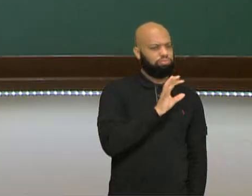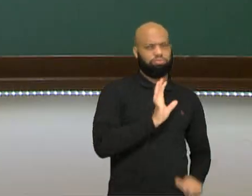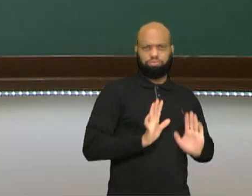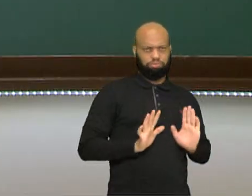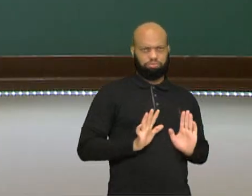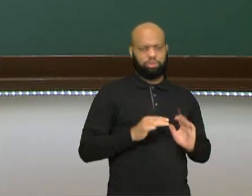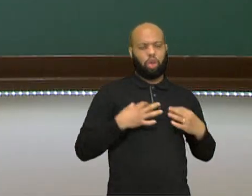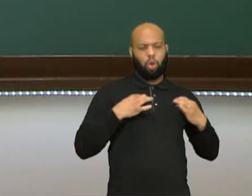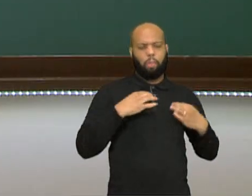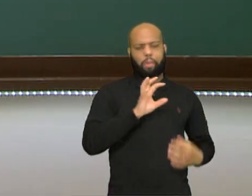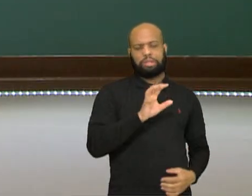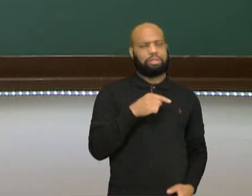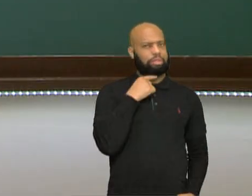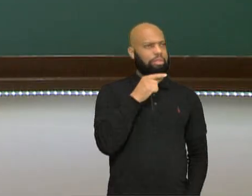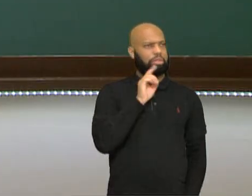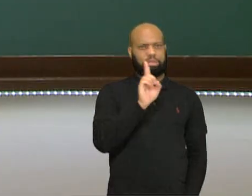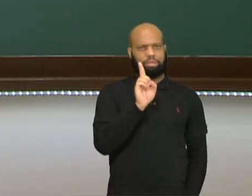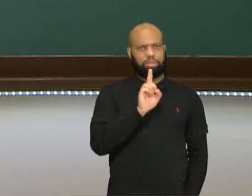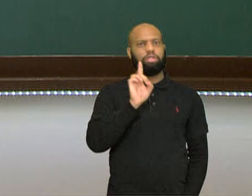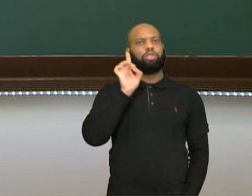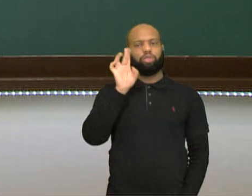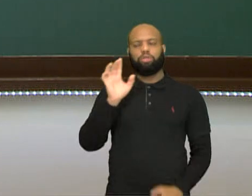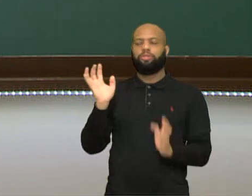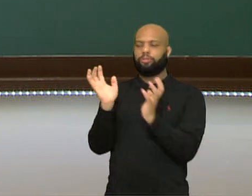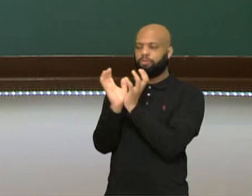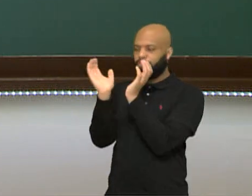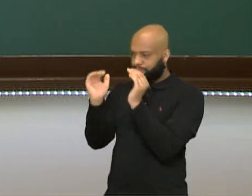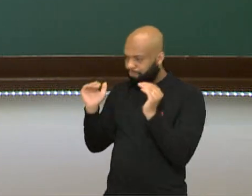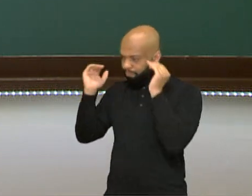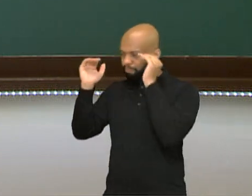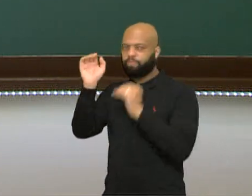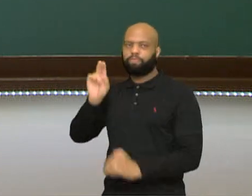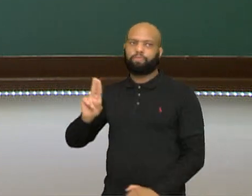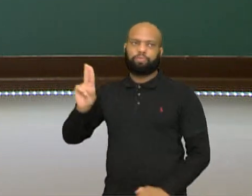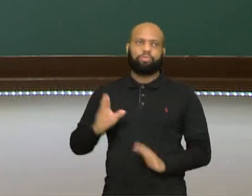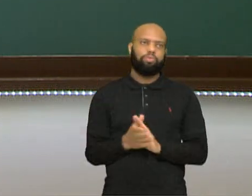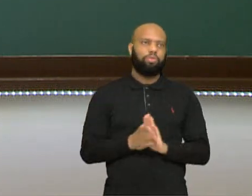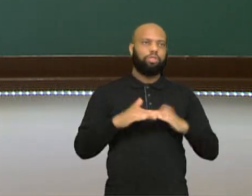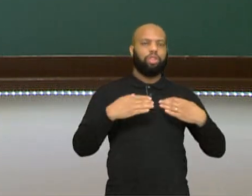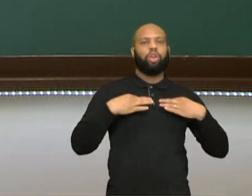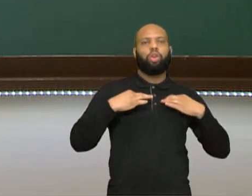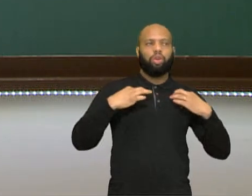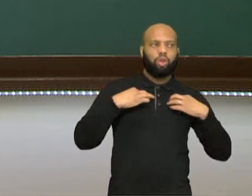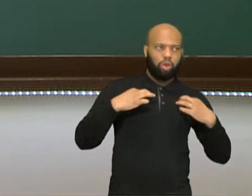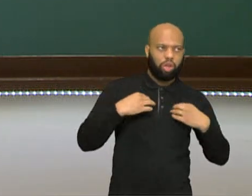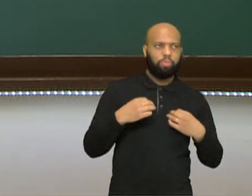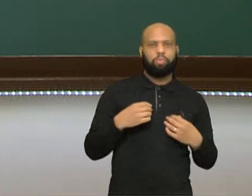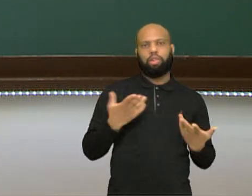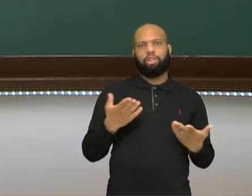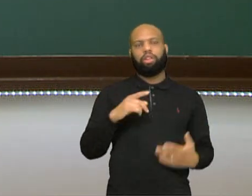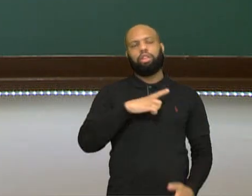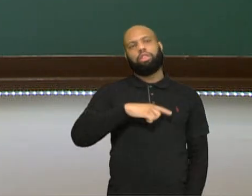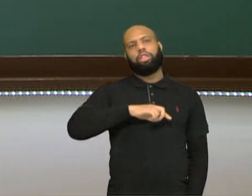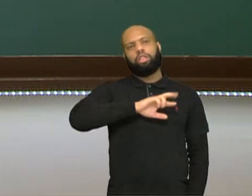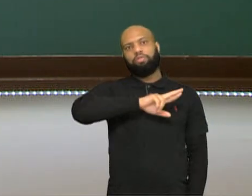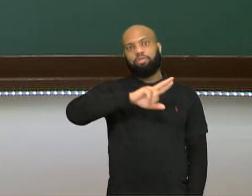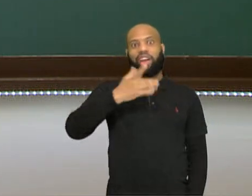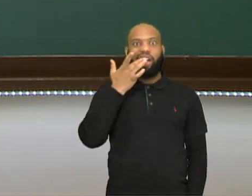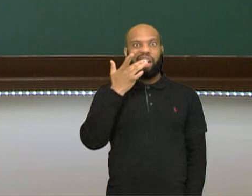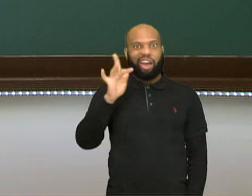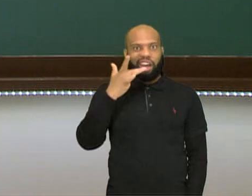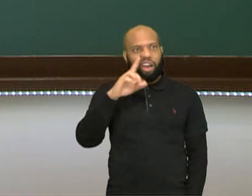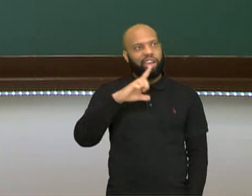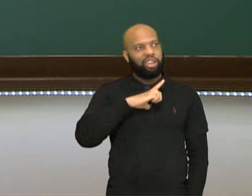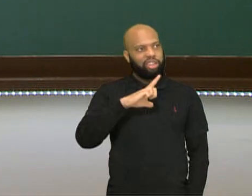figurinos e adereços elaborados, né? Então só os nobres utilizavam. E os figurinos, né, e adereços eram cheios de ouro, gente.